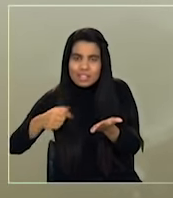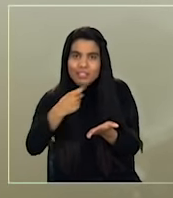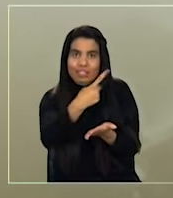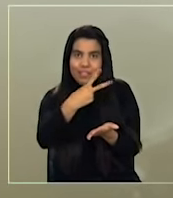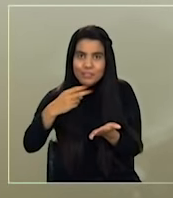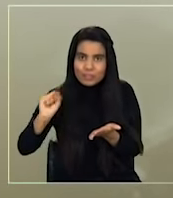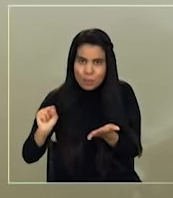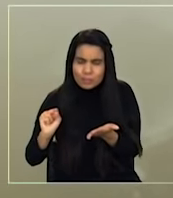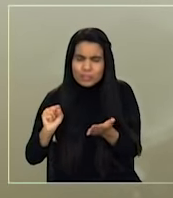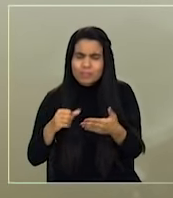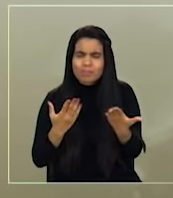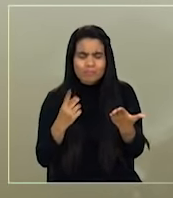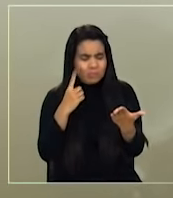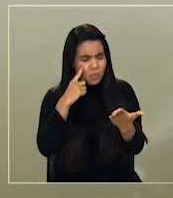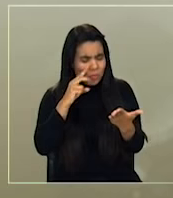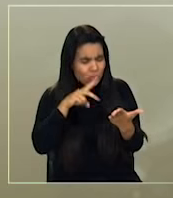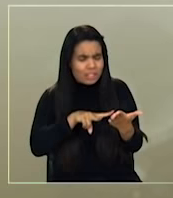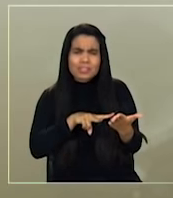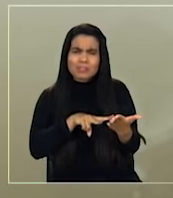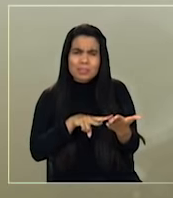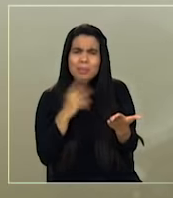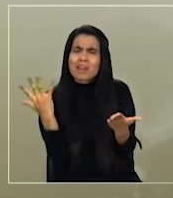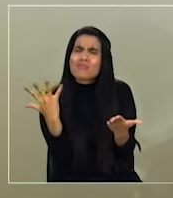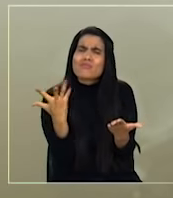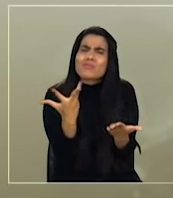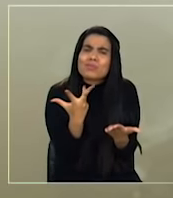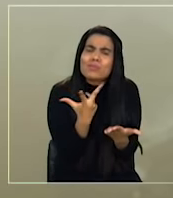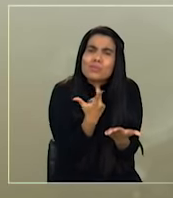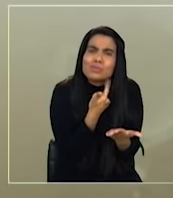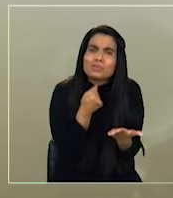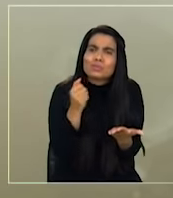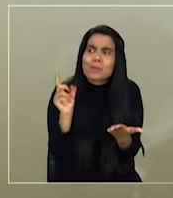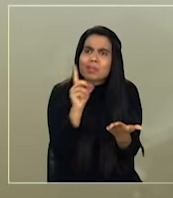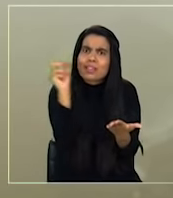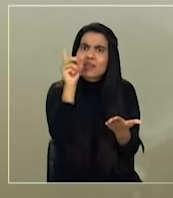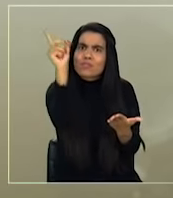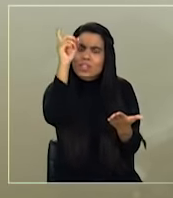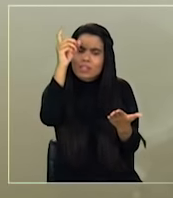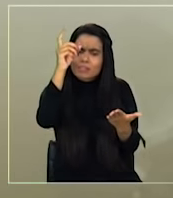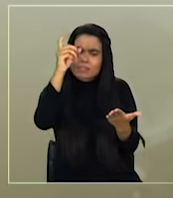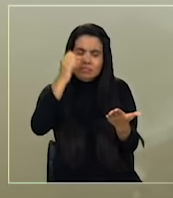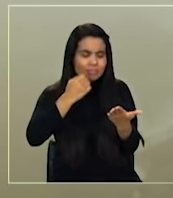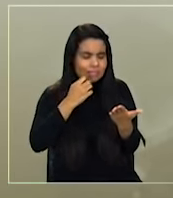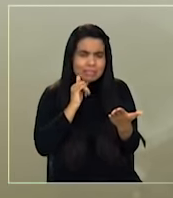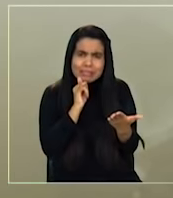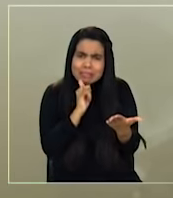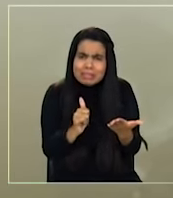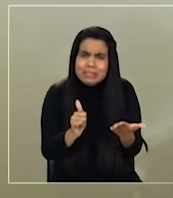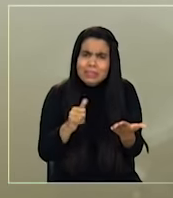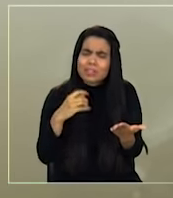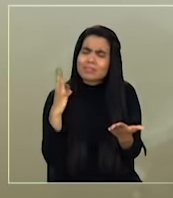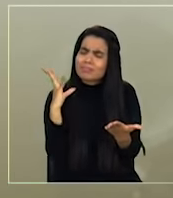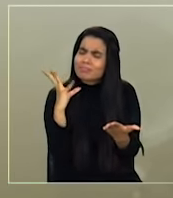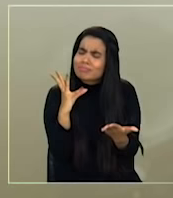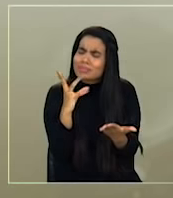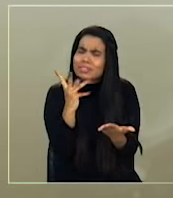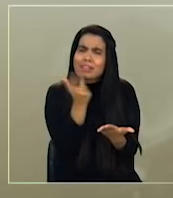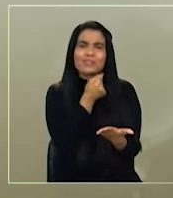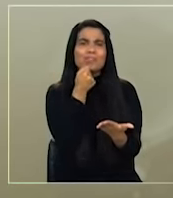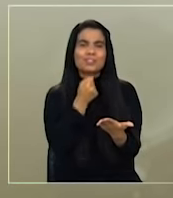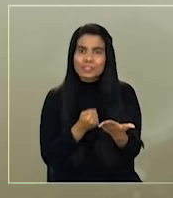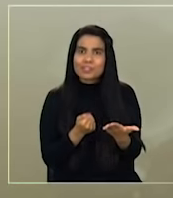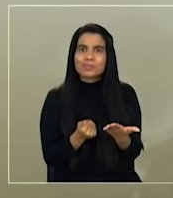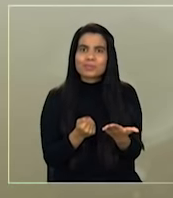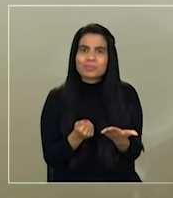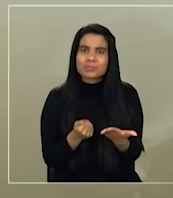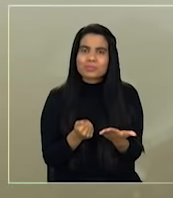Olha que grandeza de palavra, olha que ensinamento, olha que garantia.